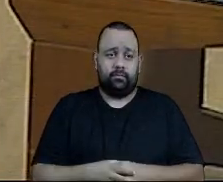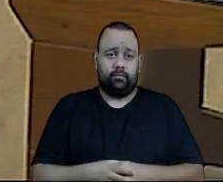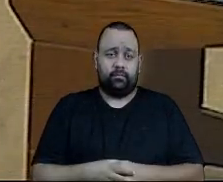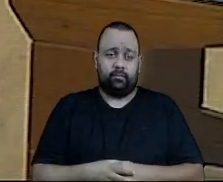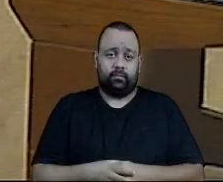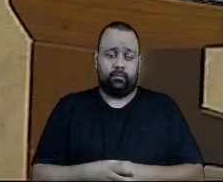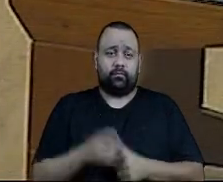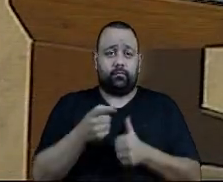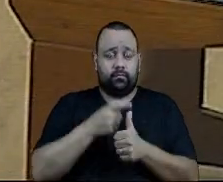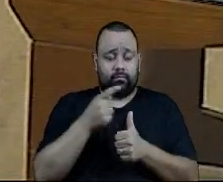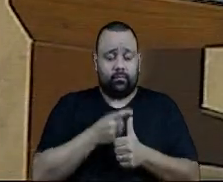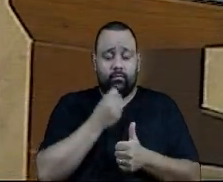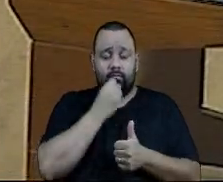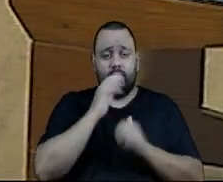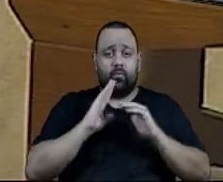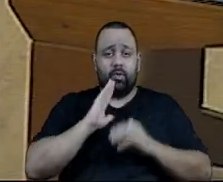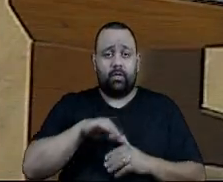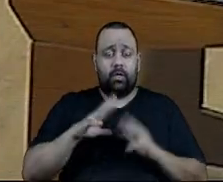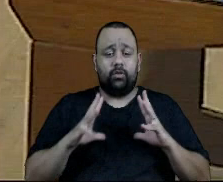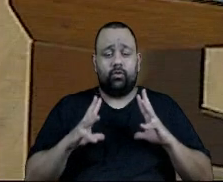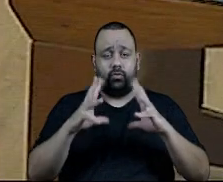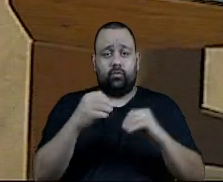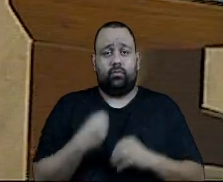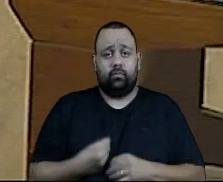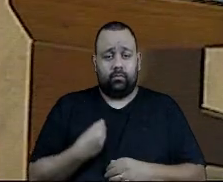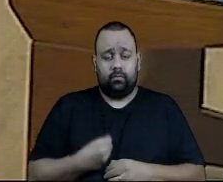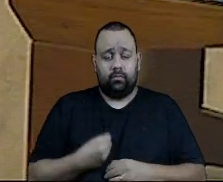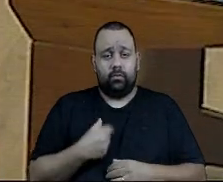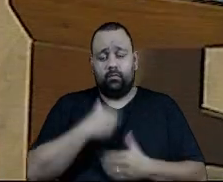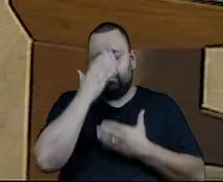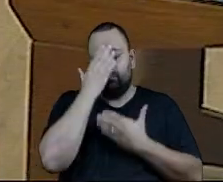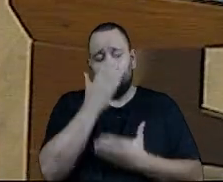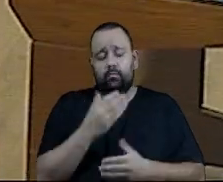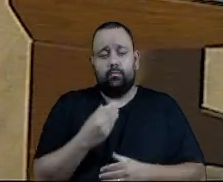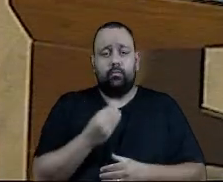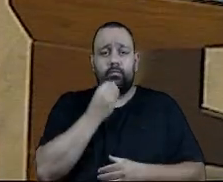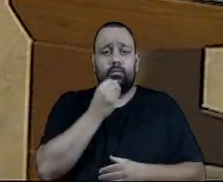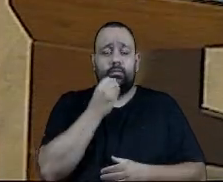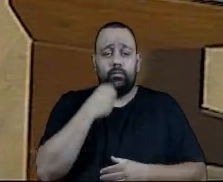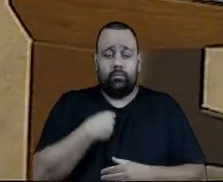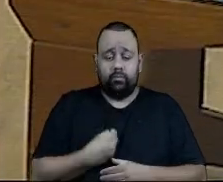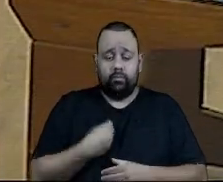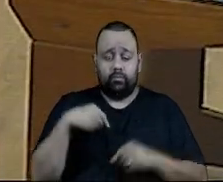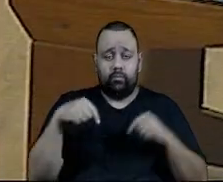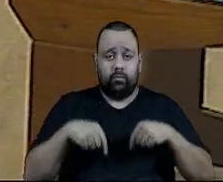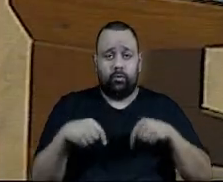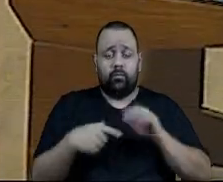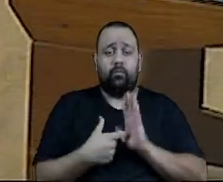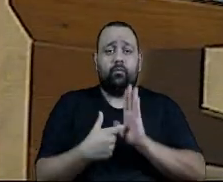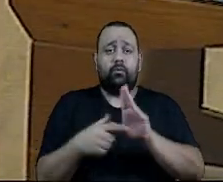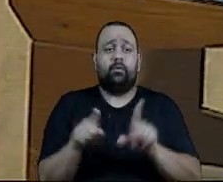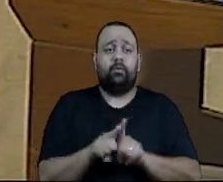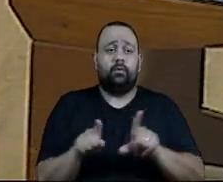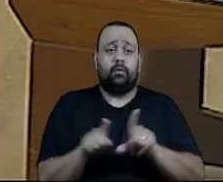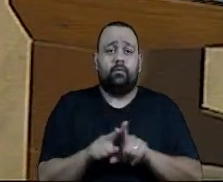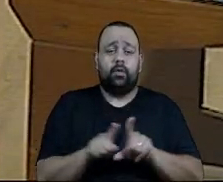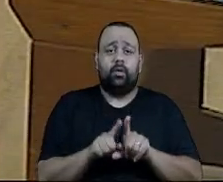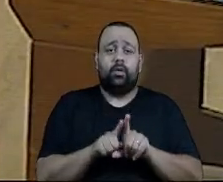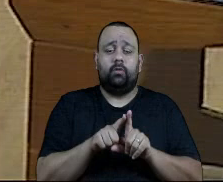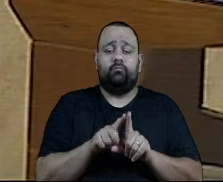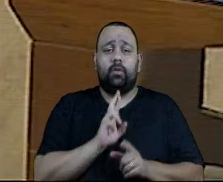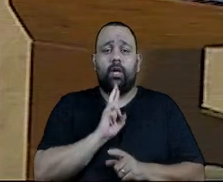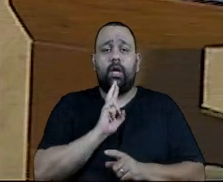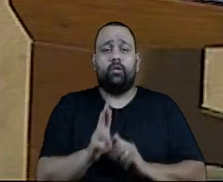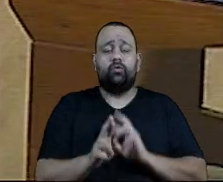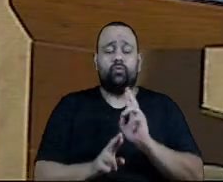Fazenda. Primeiramente, boa tarde a todos os presentes. Eu que agradeço a oportunidade de vir aqui expor,